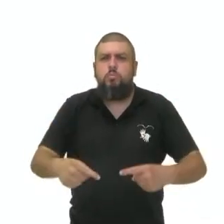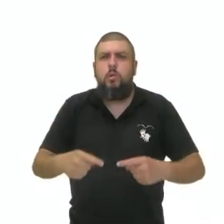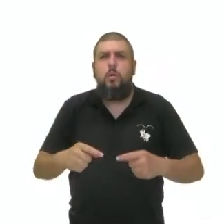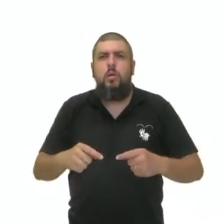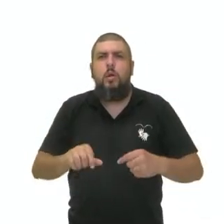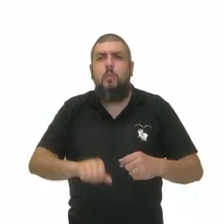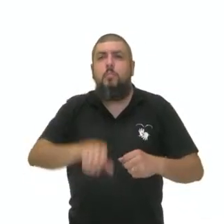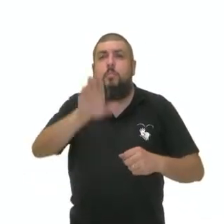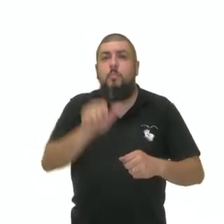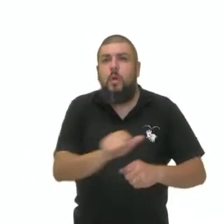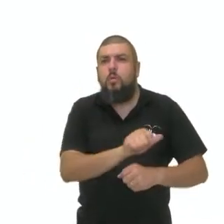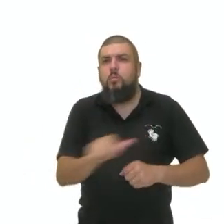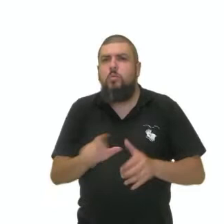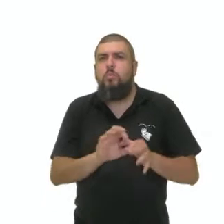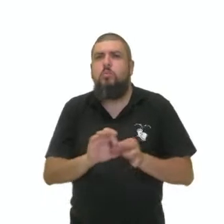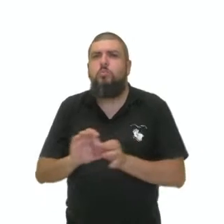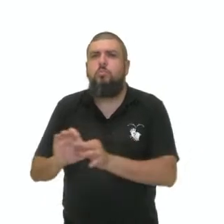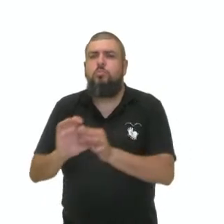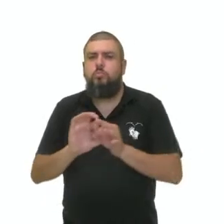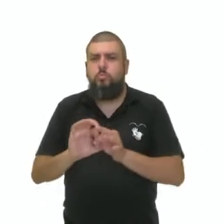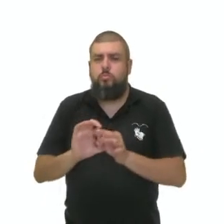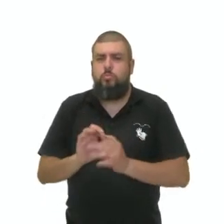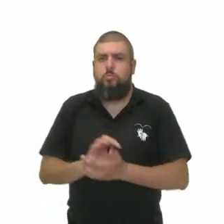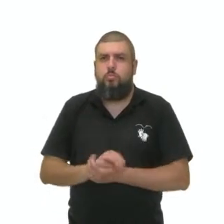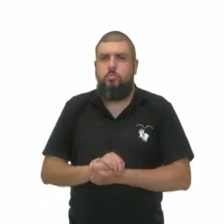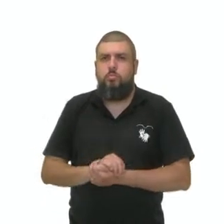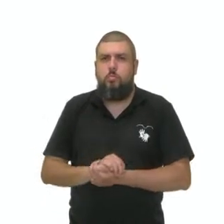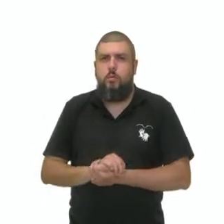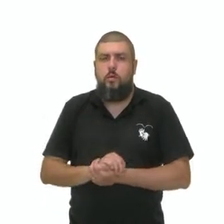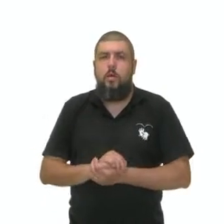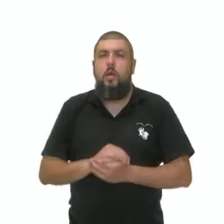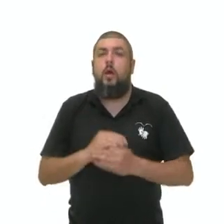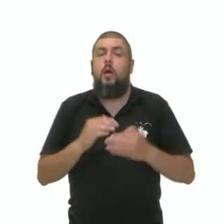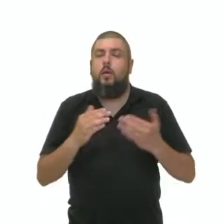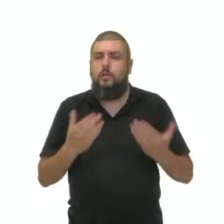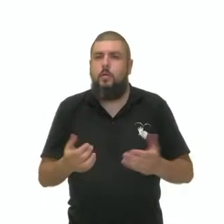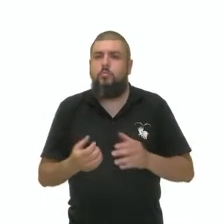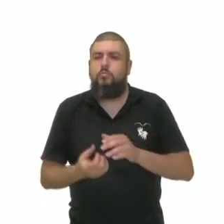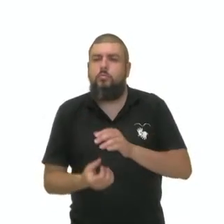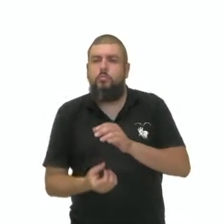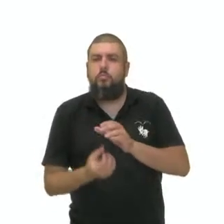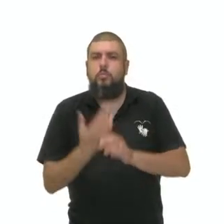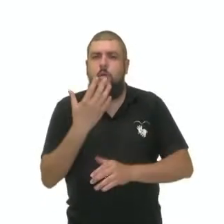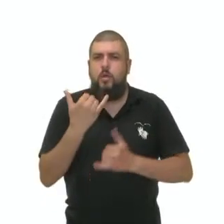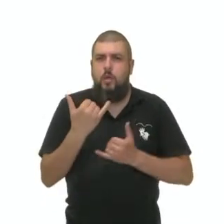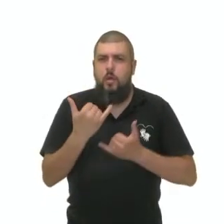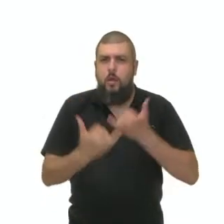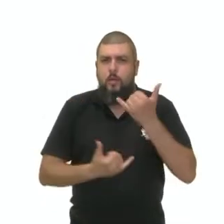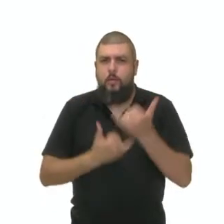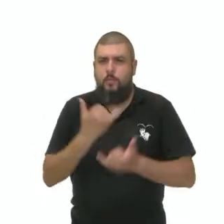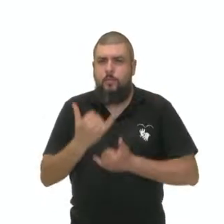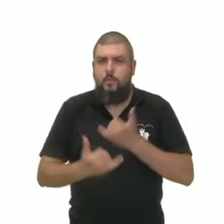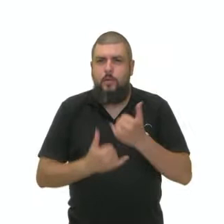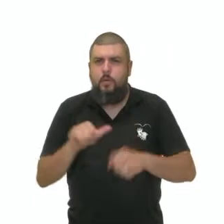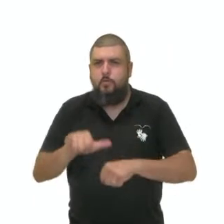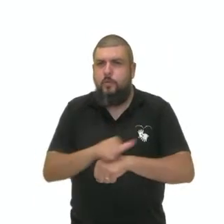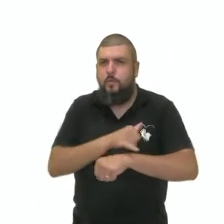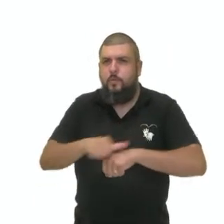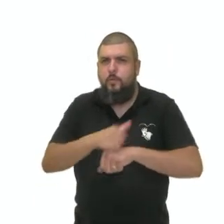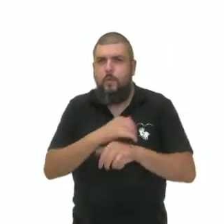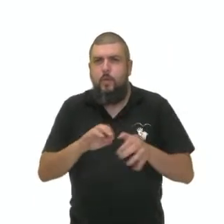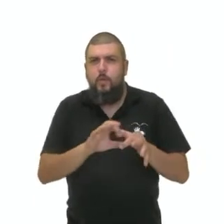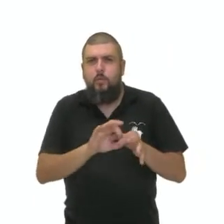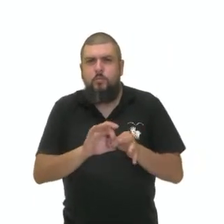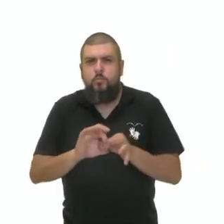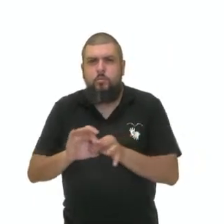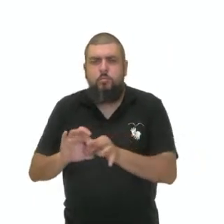para alcançar objetivos comuns. Cria, então, uma brincadeira para fortalecer a união dos pequenos e retoma o